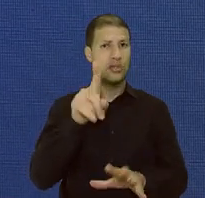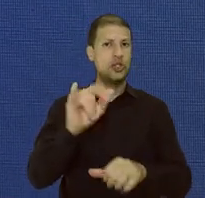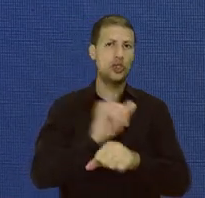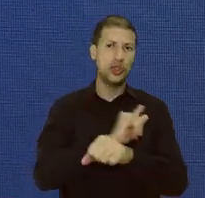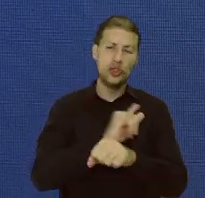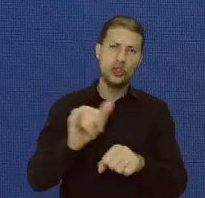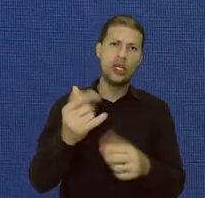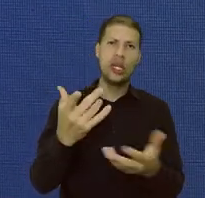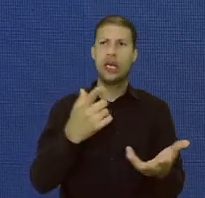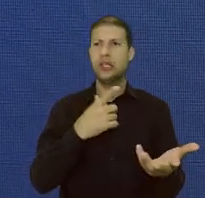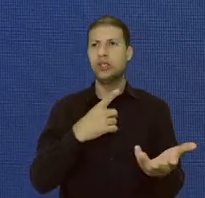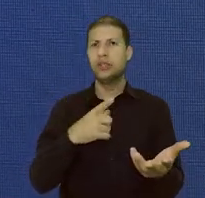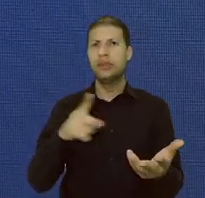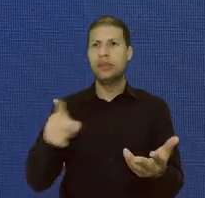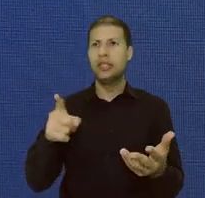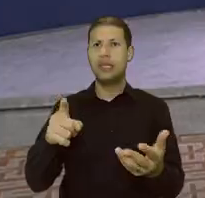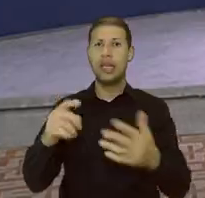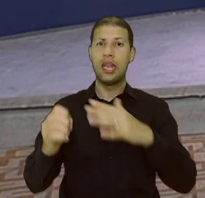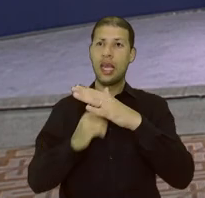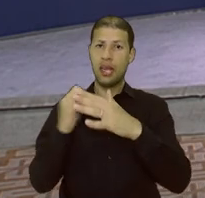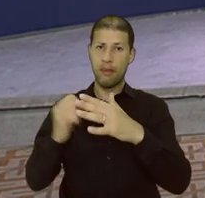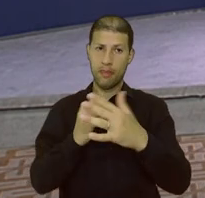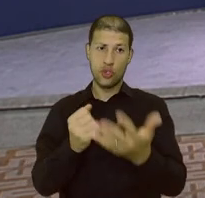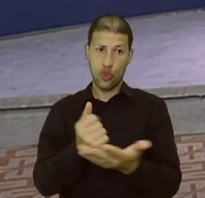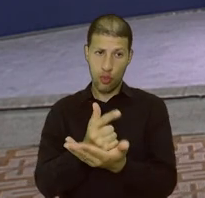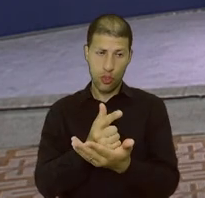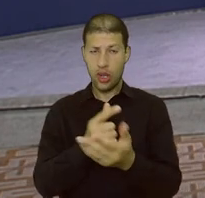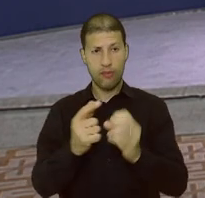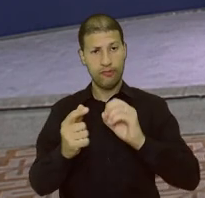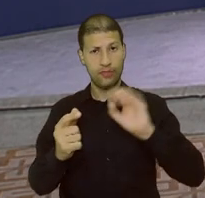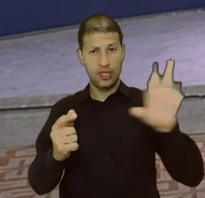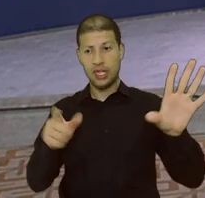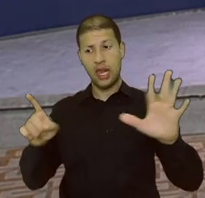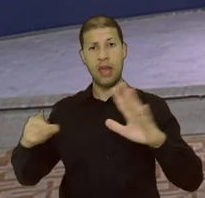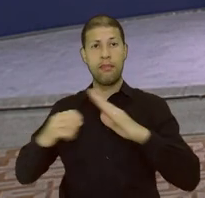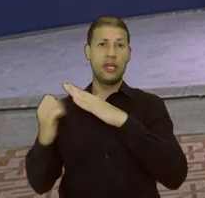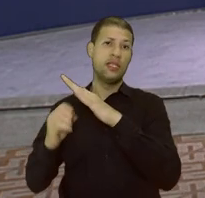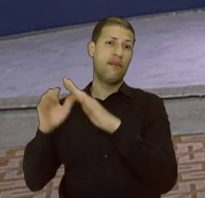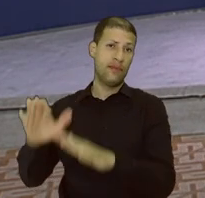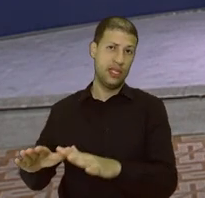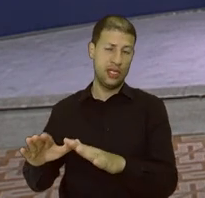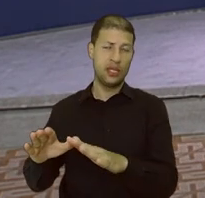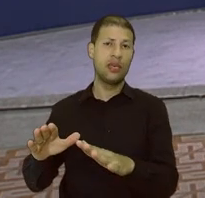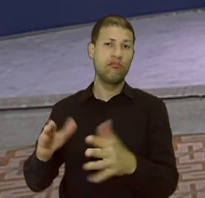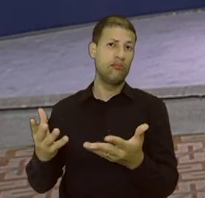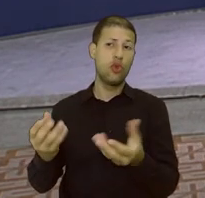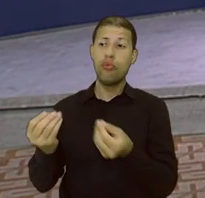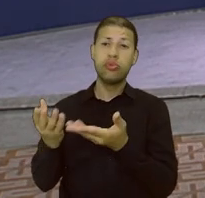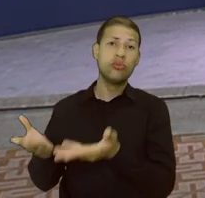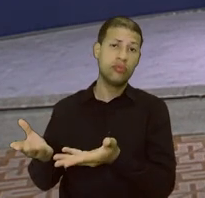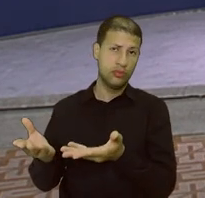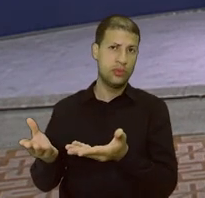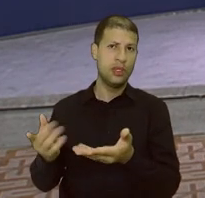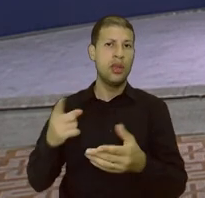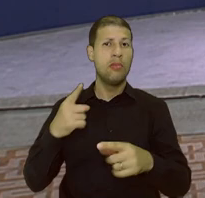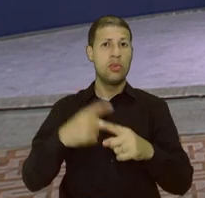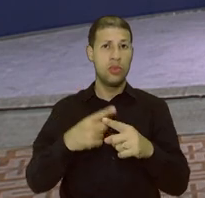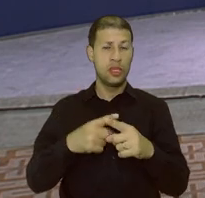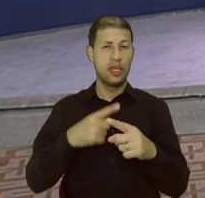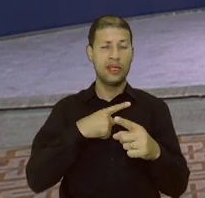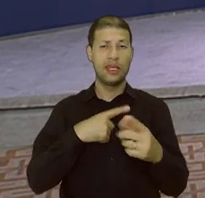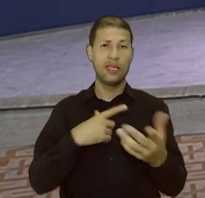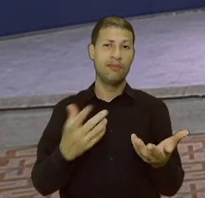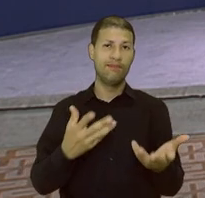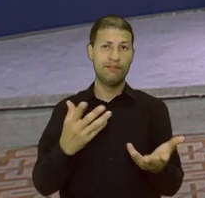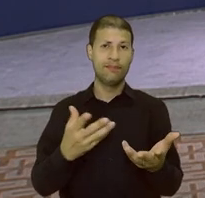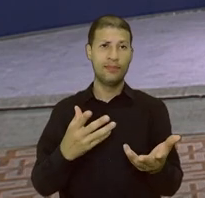potencial saída da própria empresa que permanece que consolida porque você tem ramificações que você tem